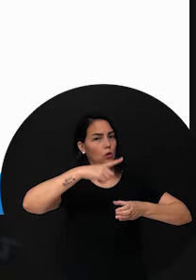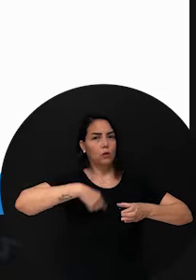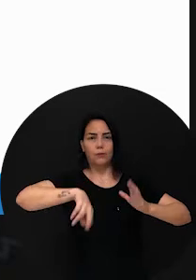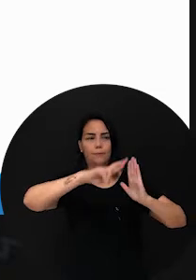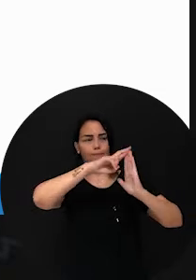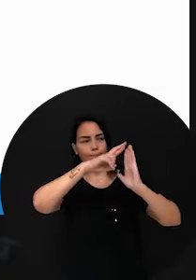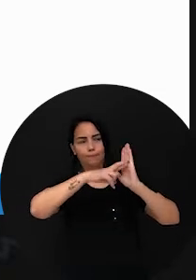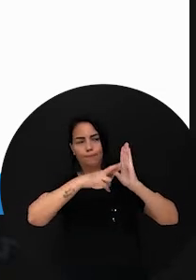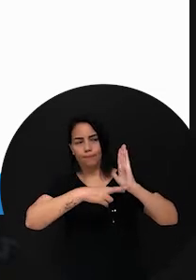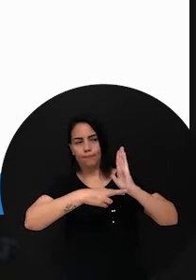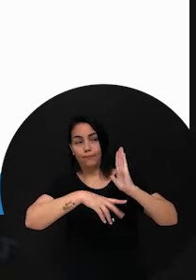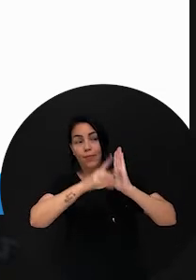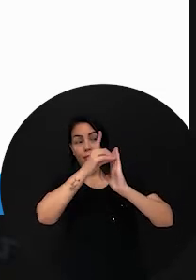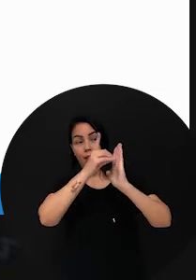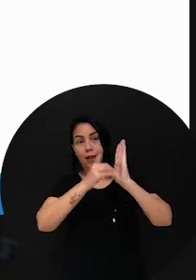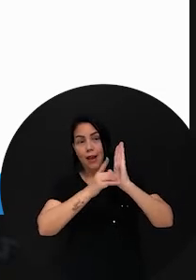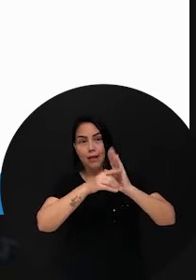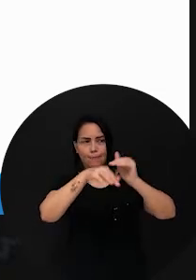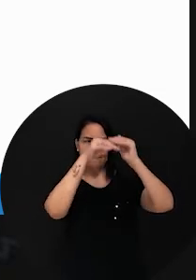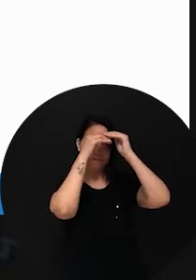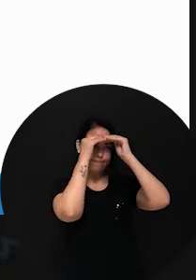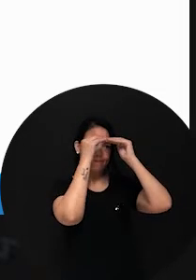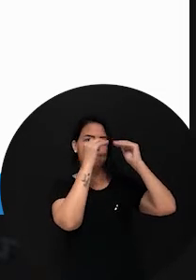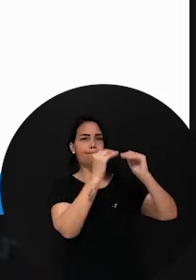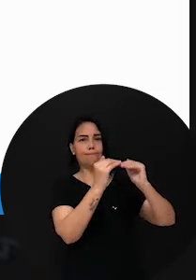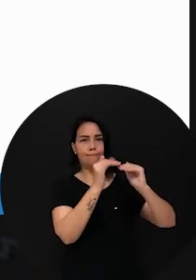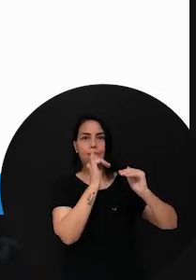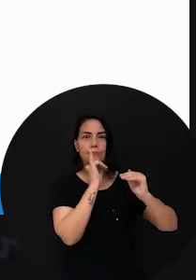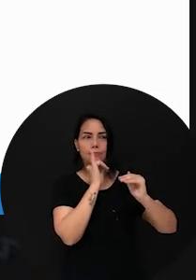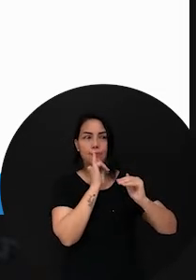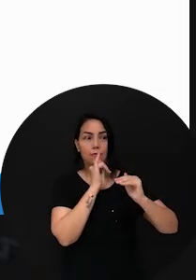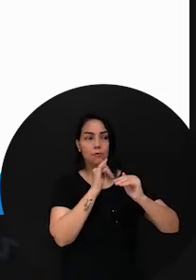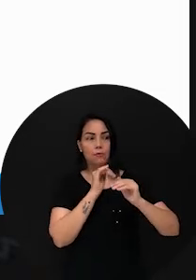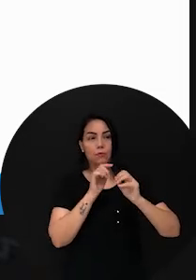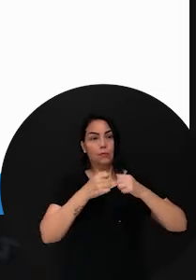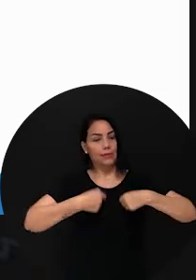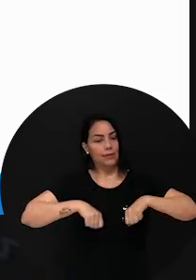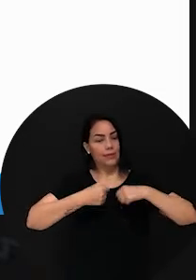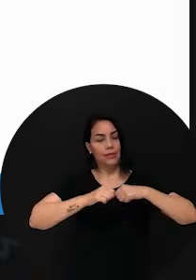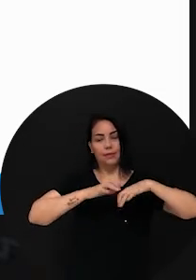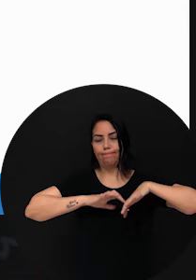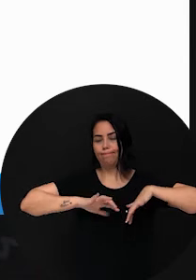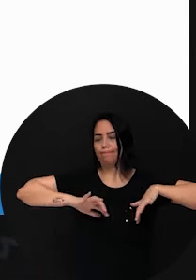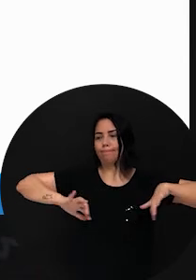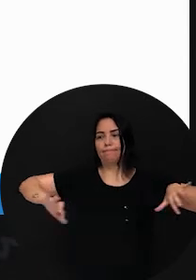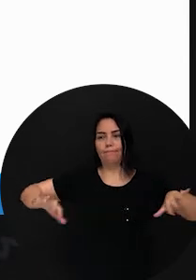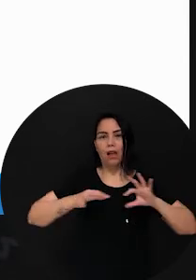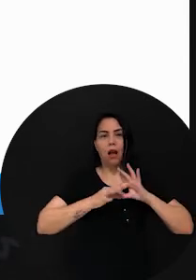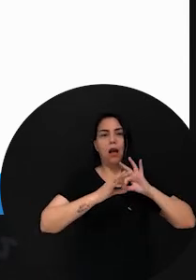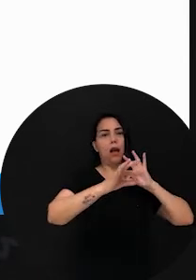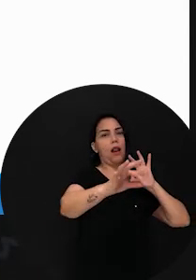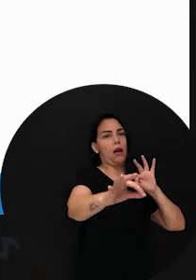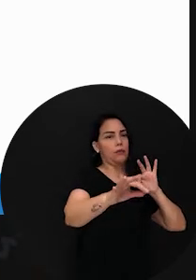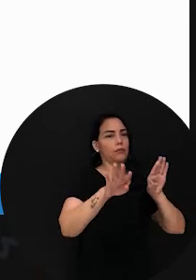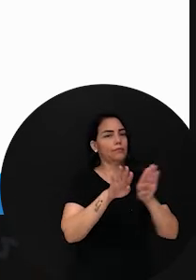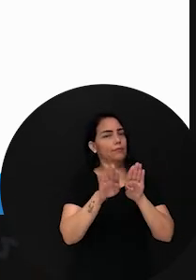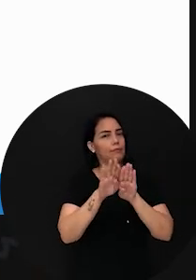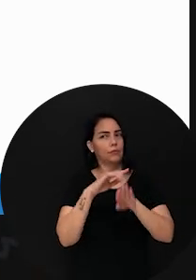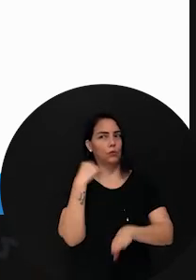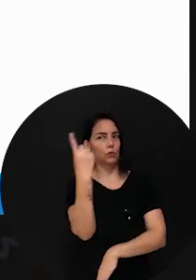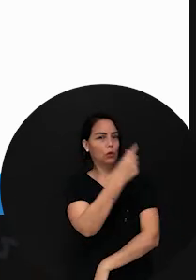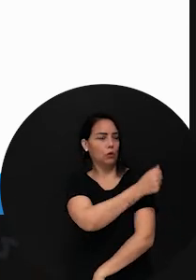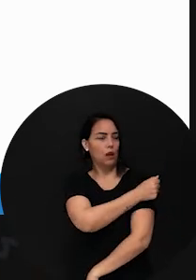os decretos, né? Então, há um espaçamento, os alunos estão todos de máscara, higienizados, e também, né, com a